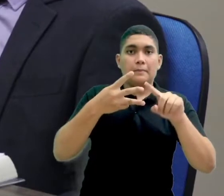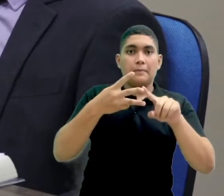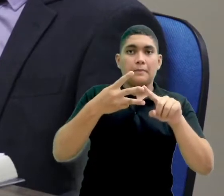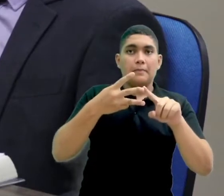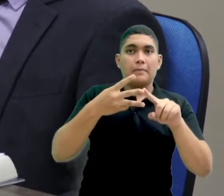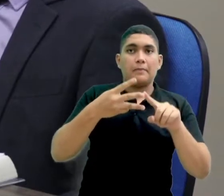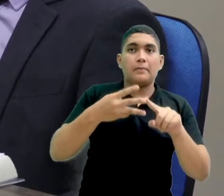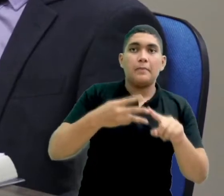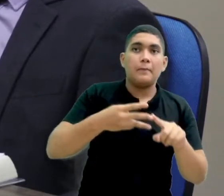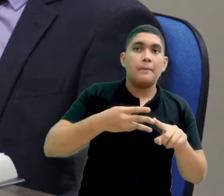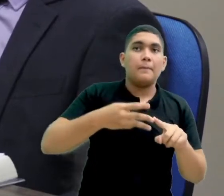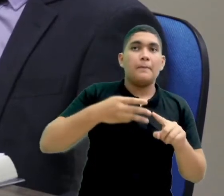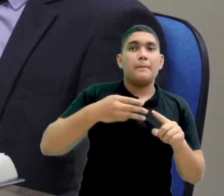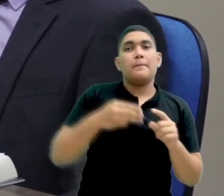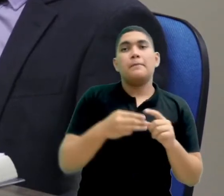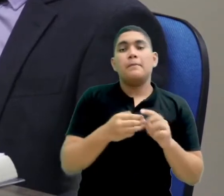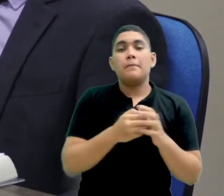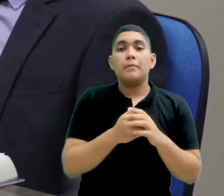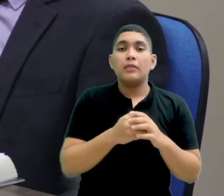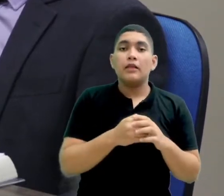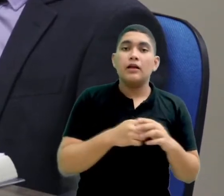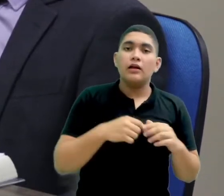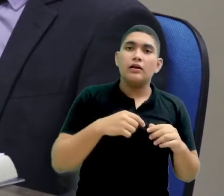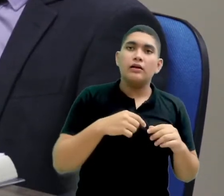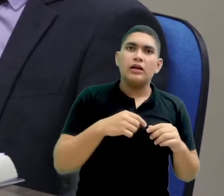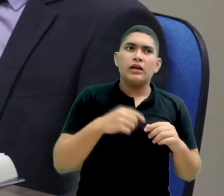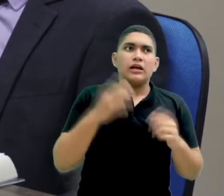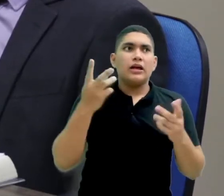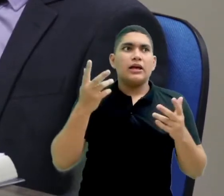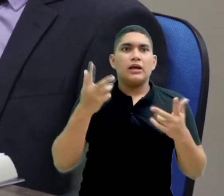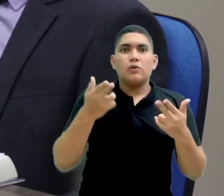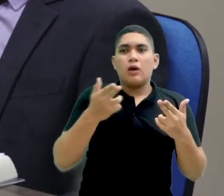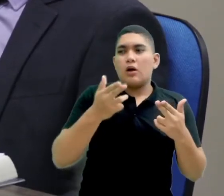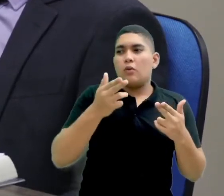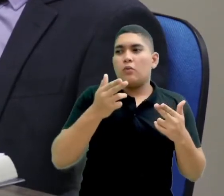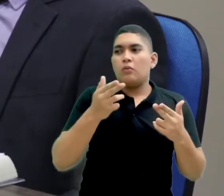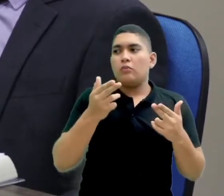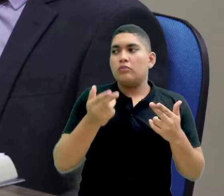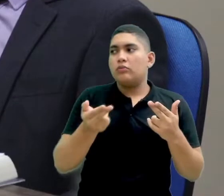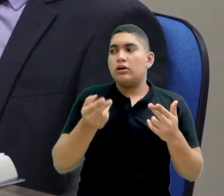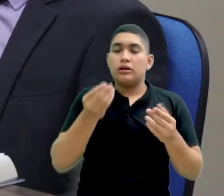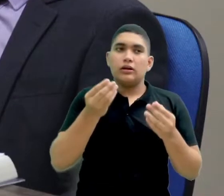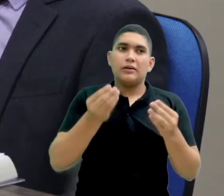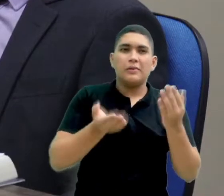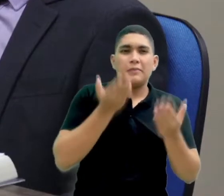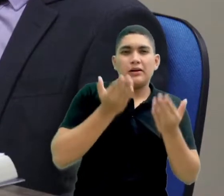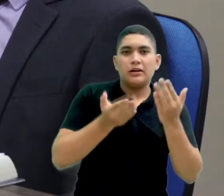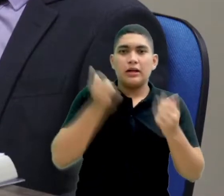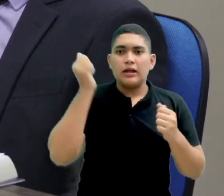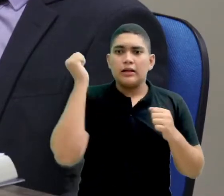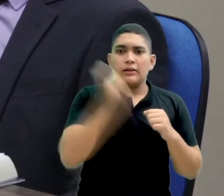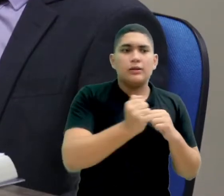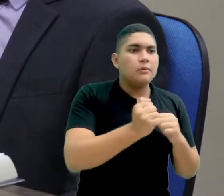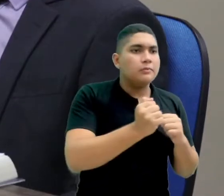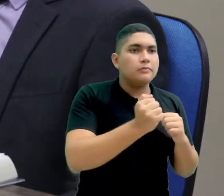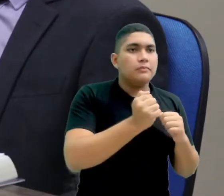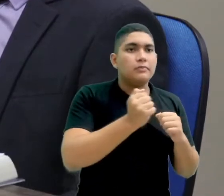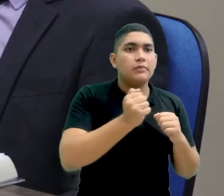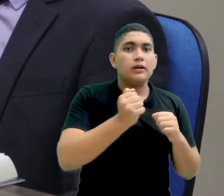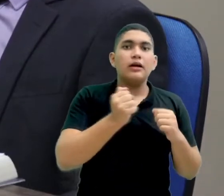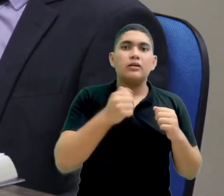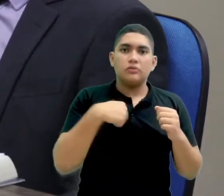esse mandamento e os princípios morais de não matar, exatamente cabe para os nossos dias e